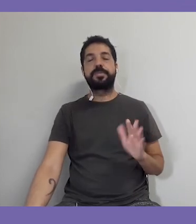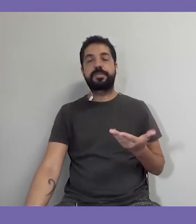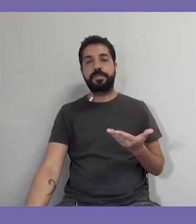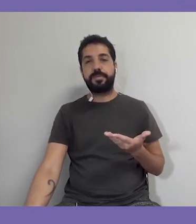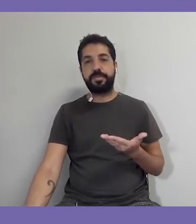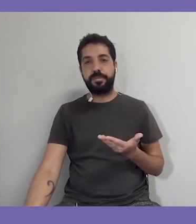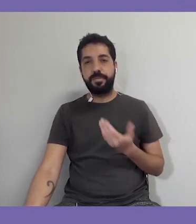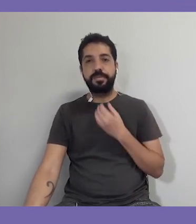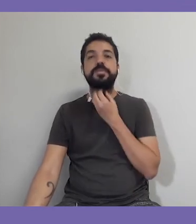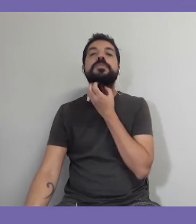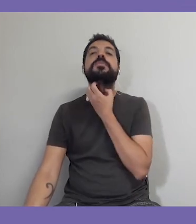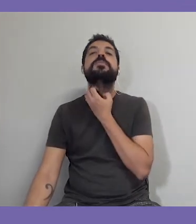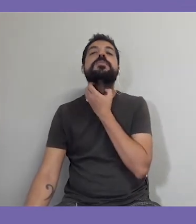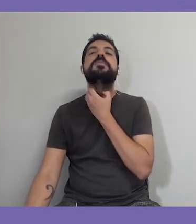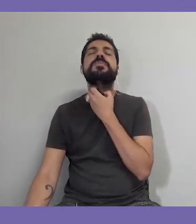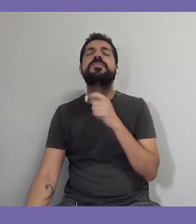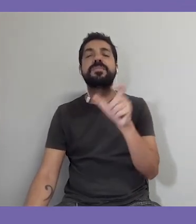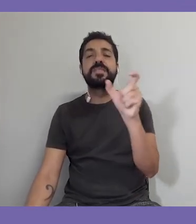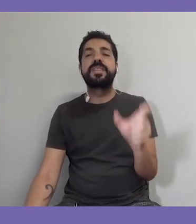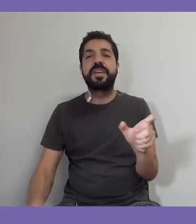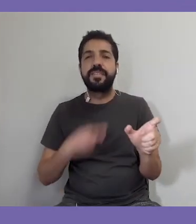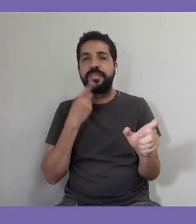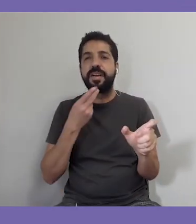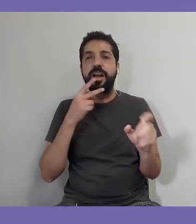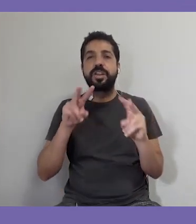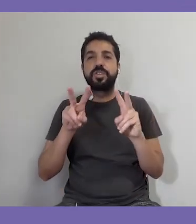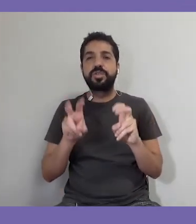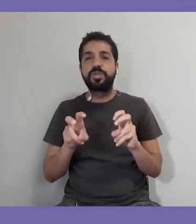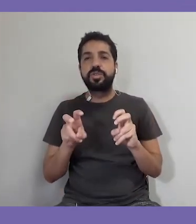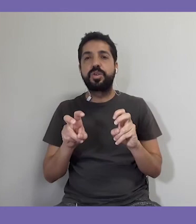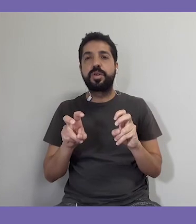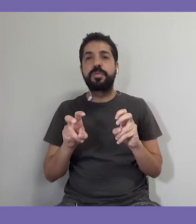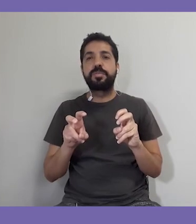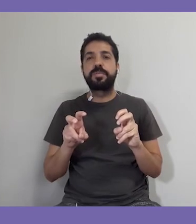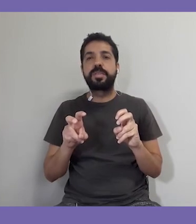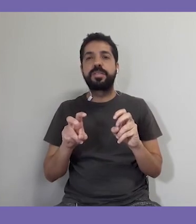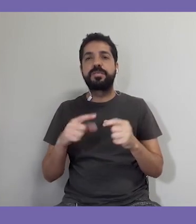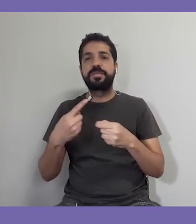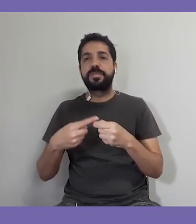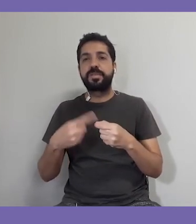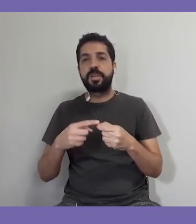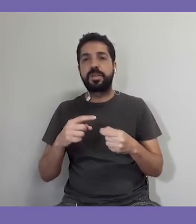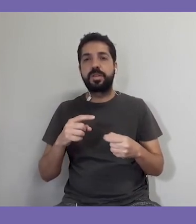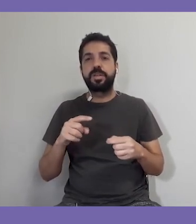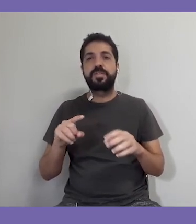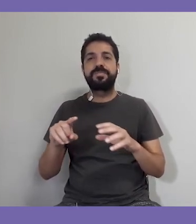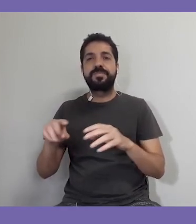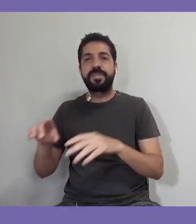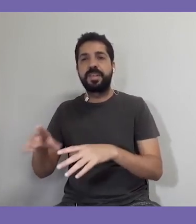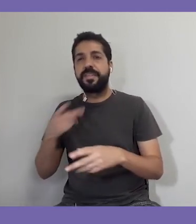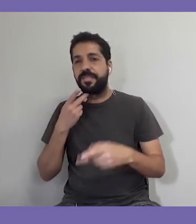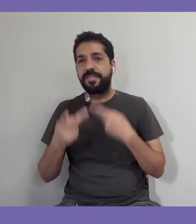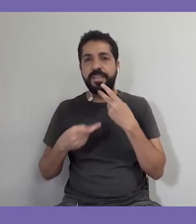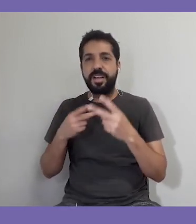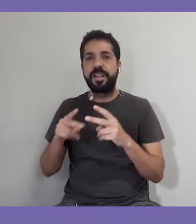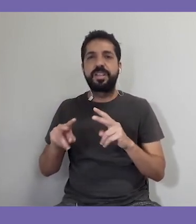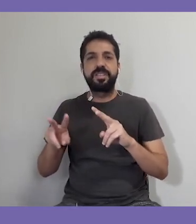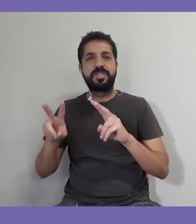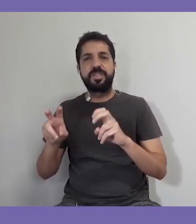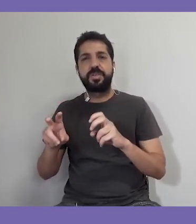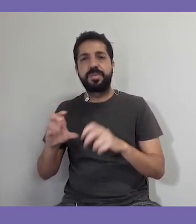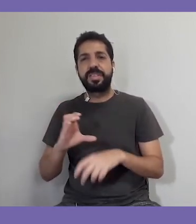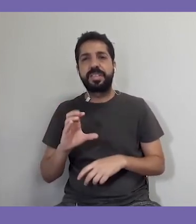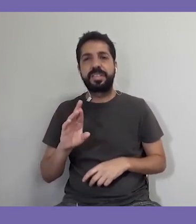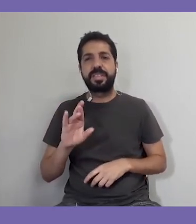Alma Bandida, que ele fala sobre os moradores de Corgesburgo que tem que varar com cristal, né? Que é um